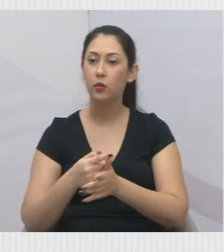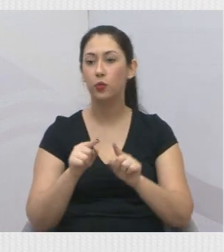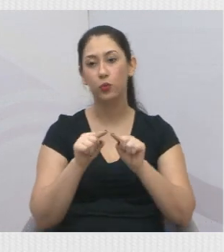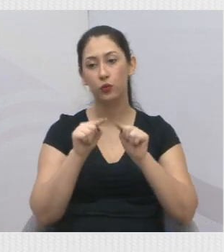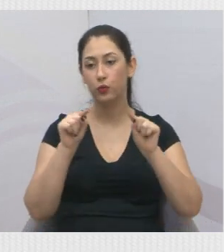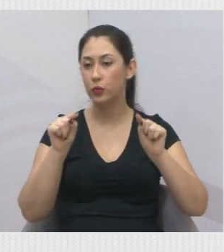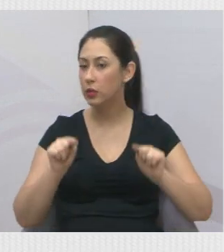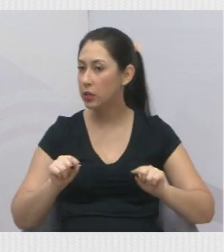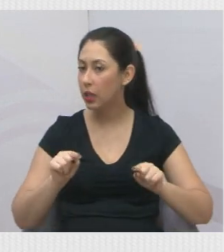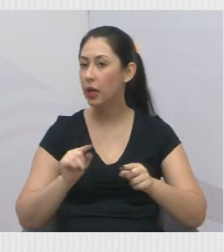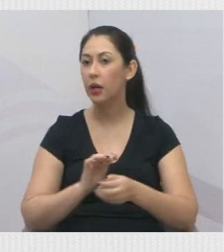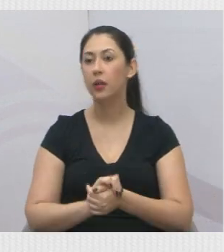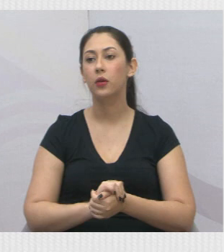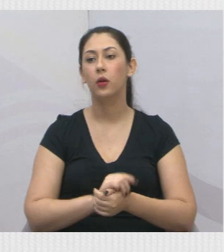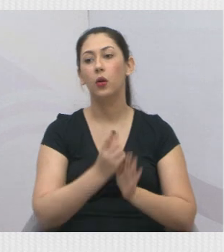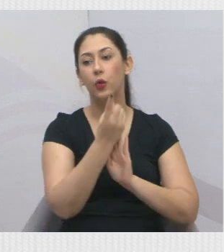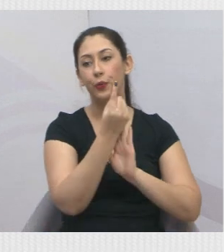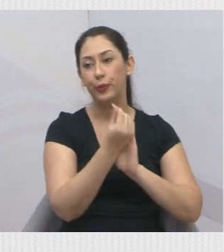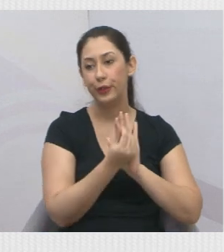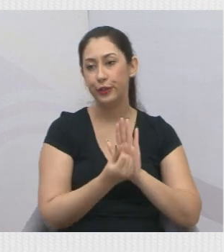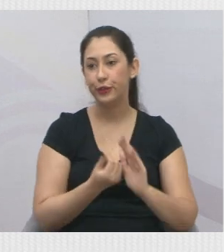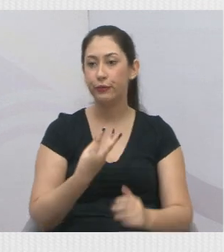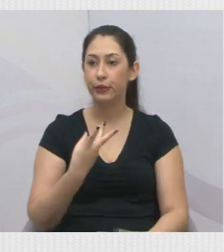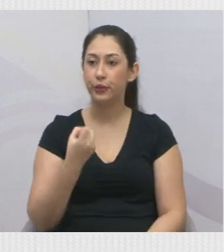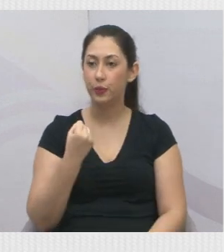município, meta orçada de